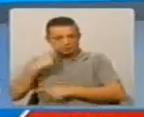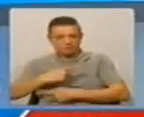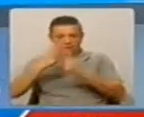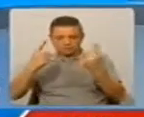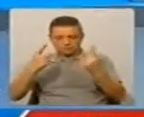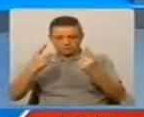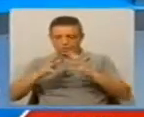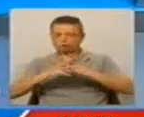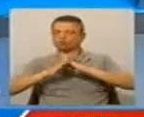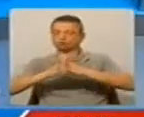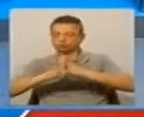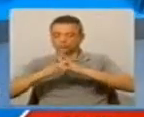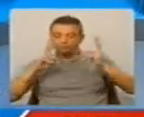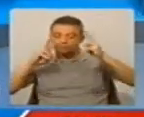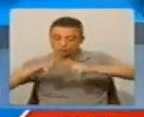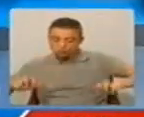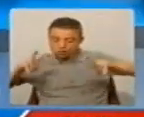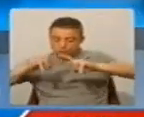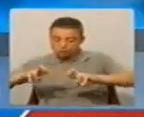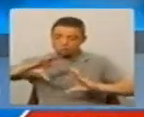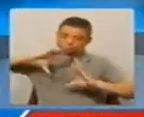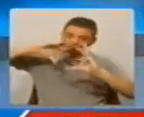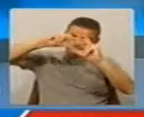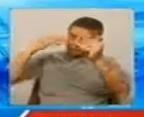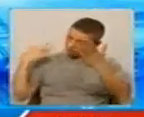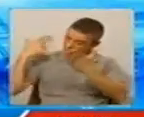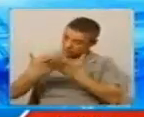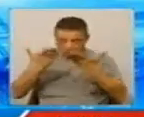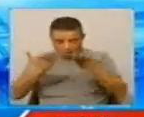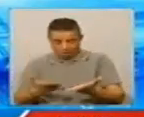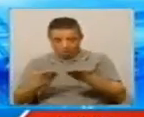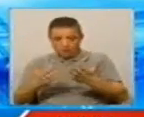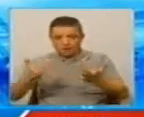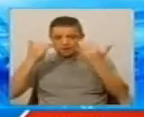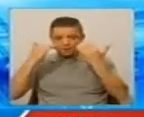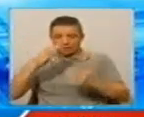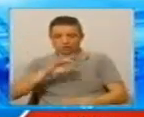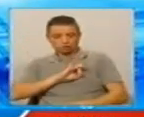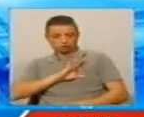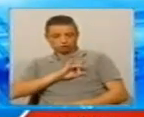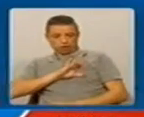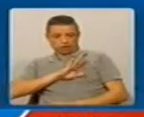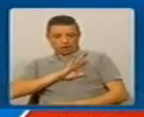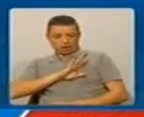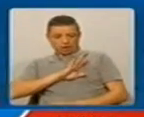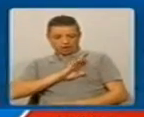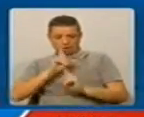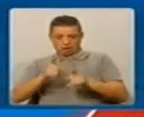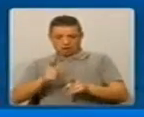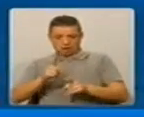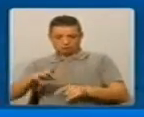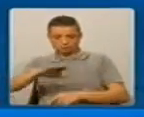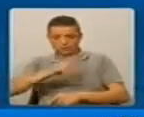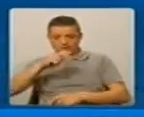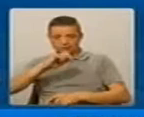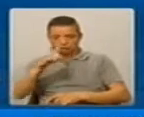maiores estruturas descobertas do universo até à data. Sim, são notícias que nos chegam do Chile, do Very Large Telescope, do ESO, e que